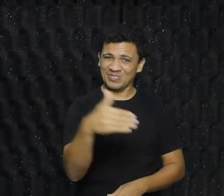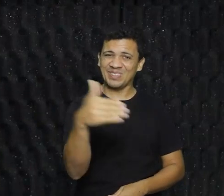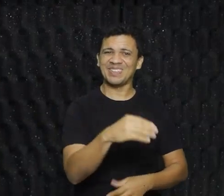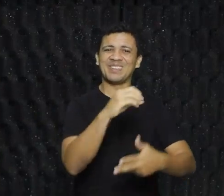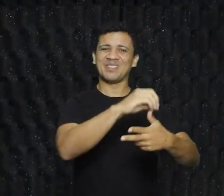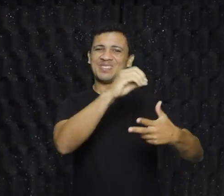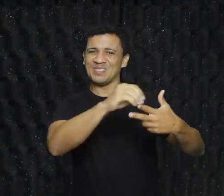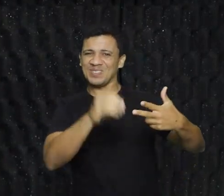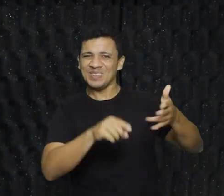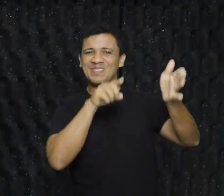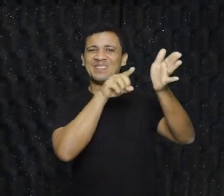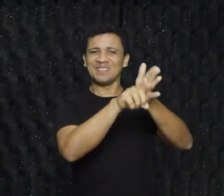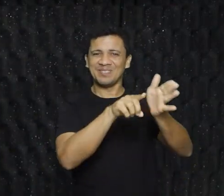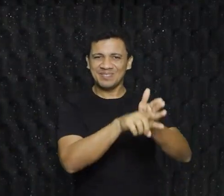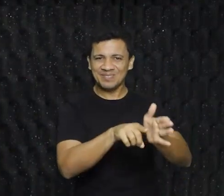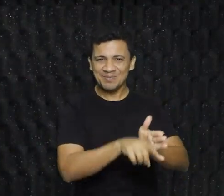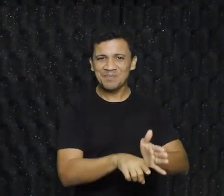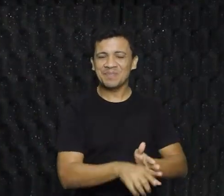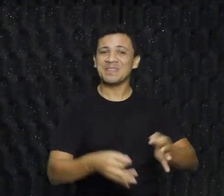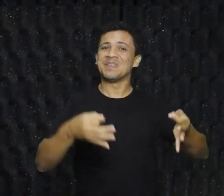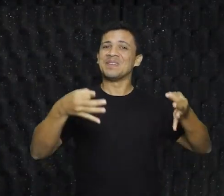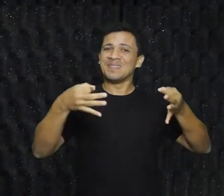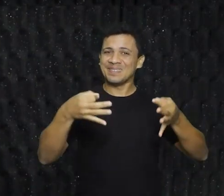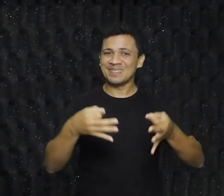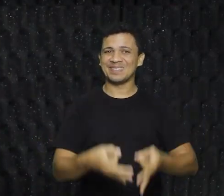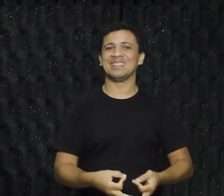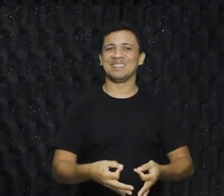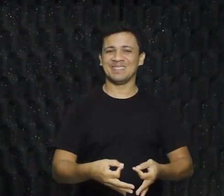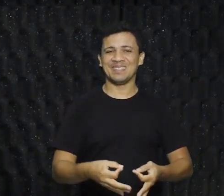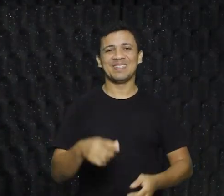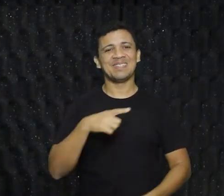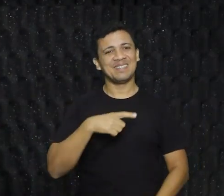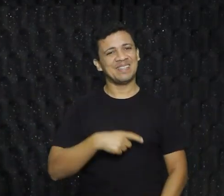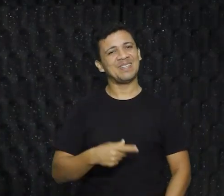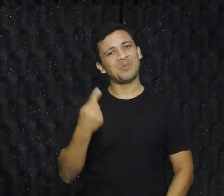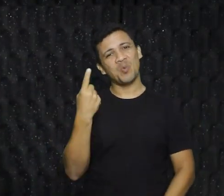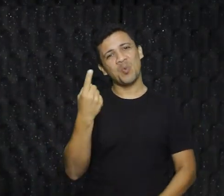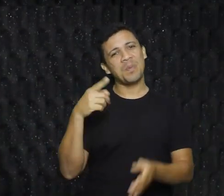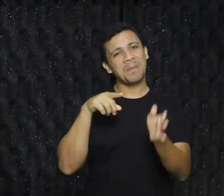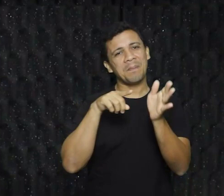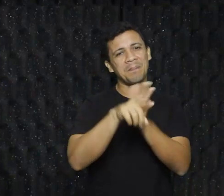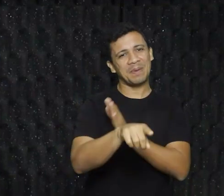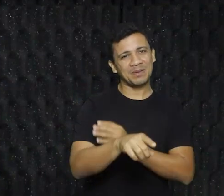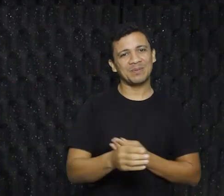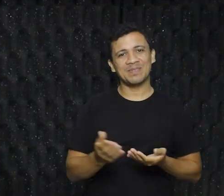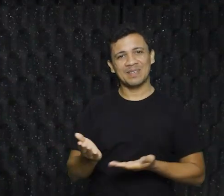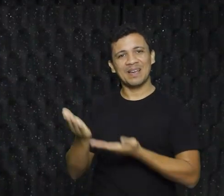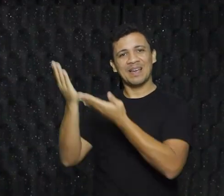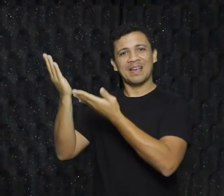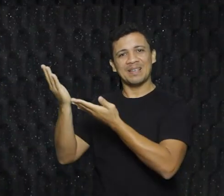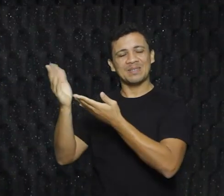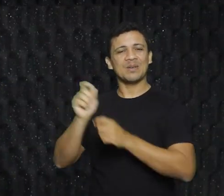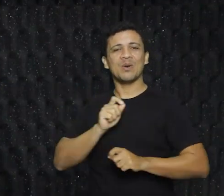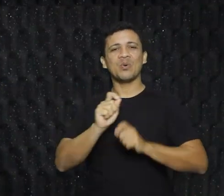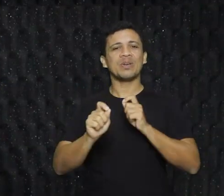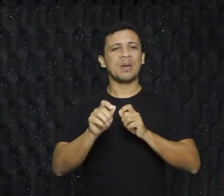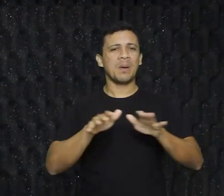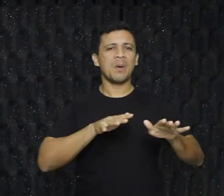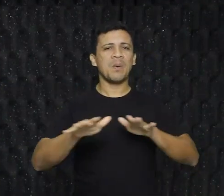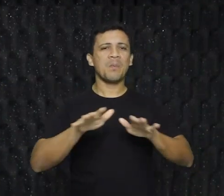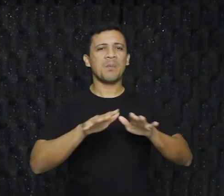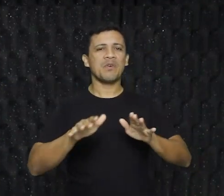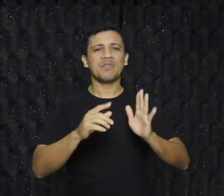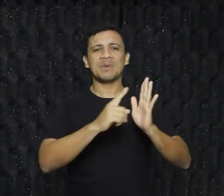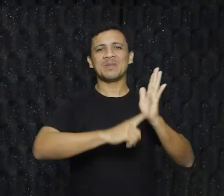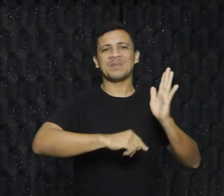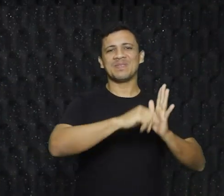e com certeza, assim, a cada ano cai pelo menos uma questão de uma dessas vanguardas